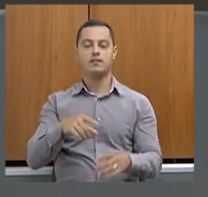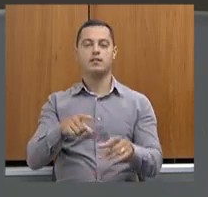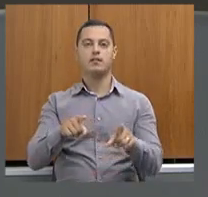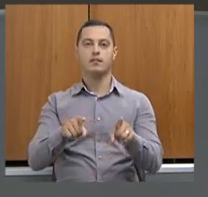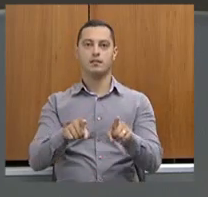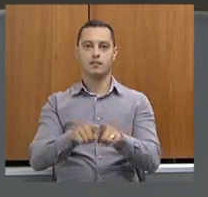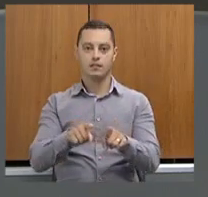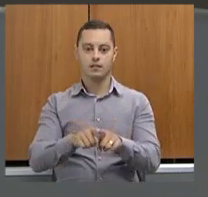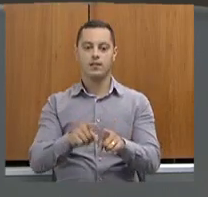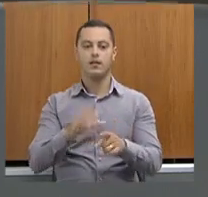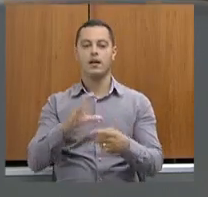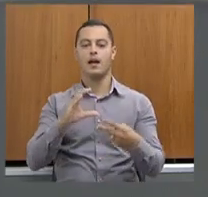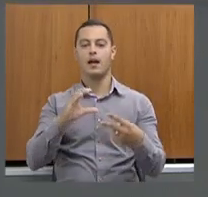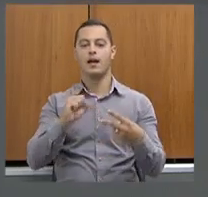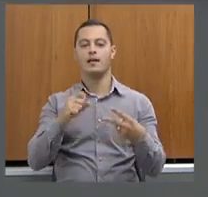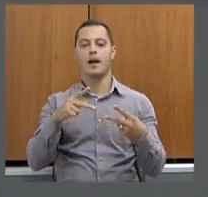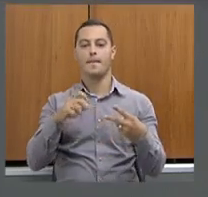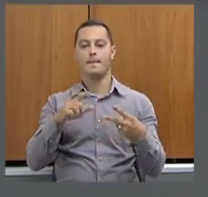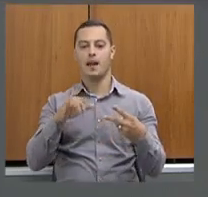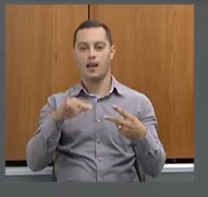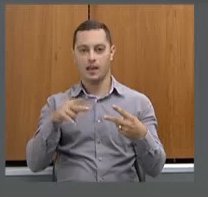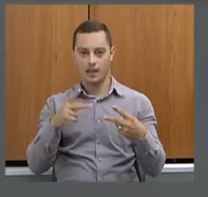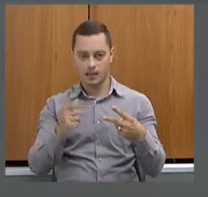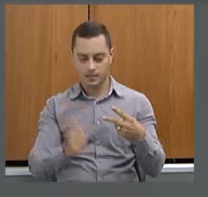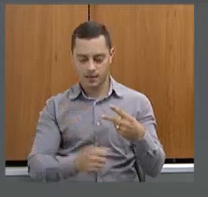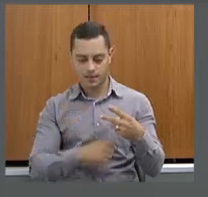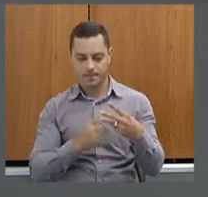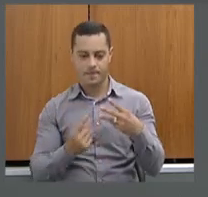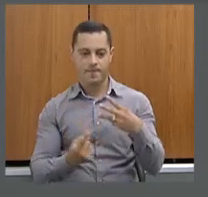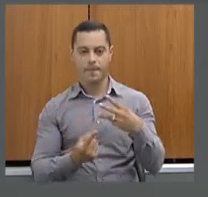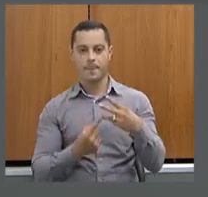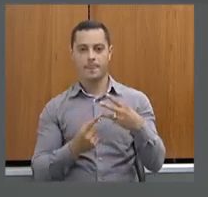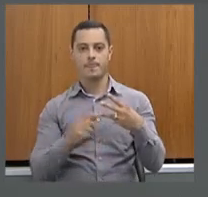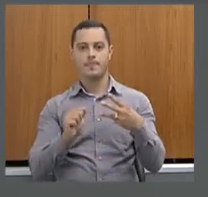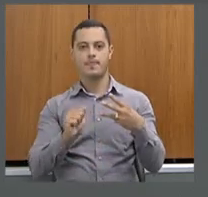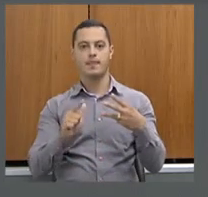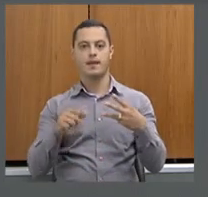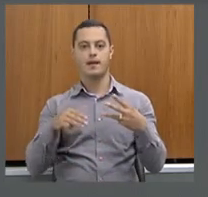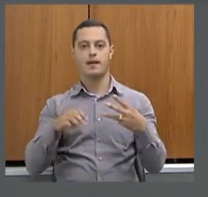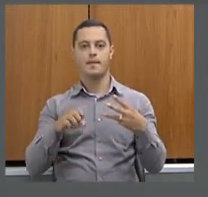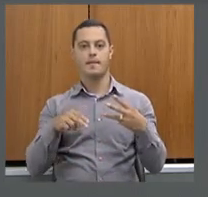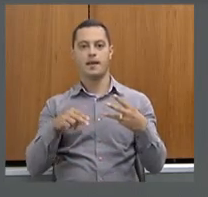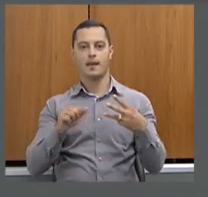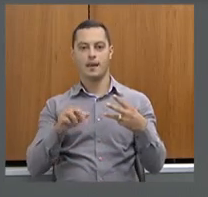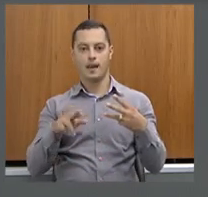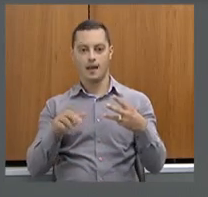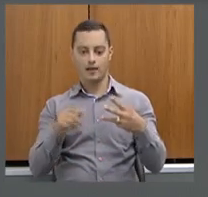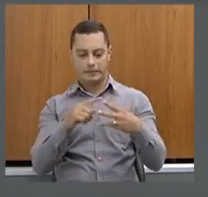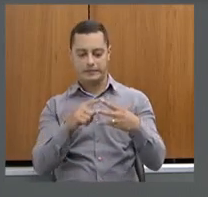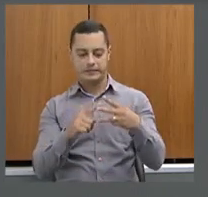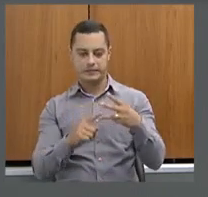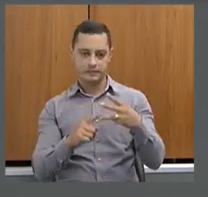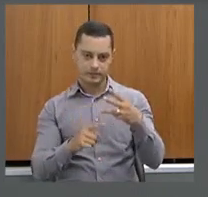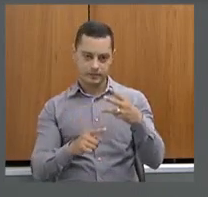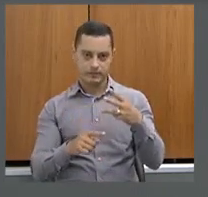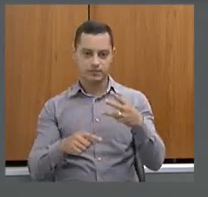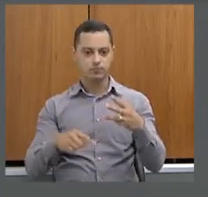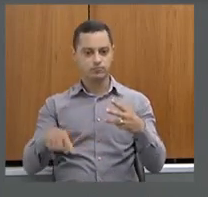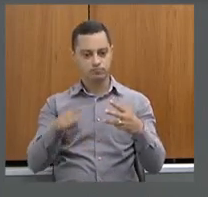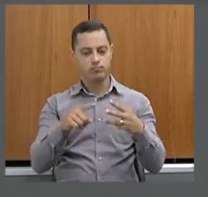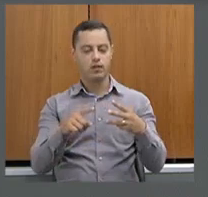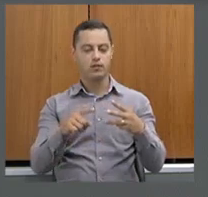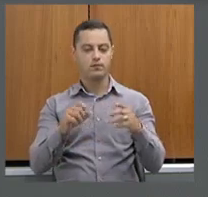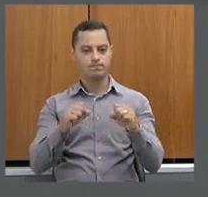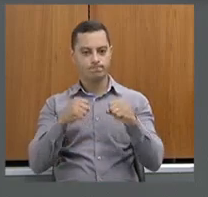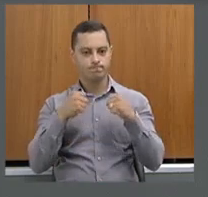em Capelinha na reforma que está sendo feita na nossa querida Almenara e que vocês continuem assim